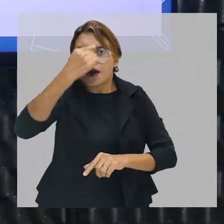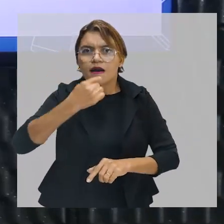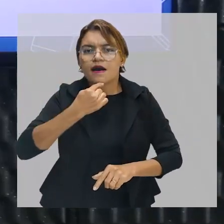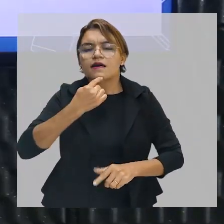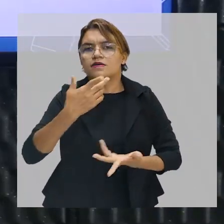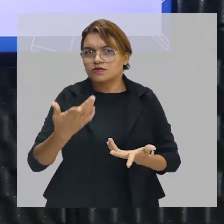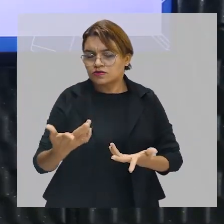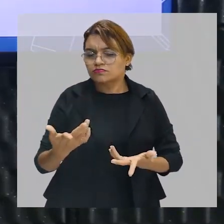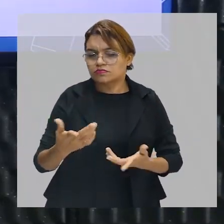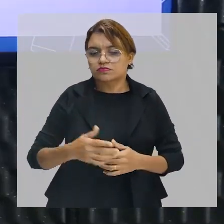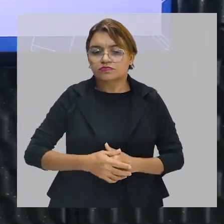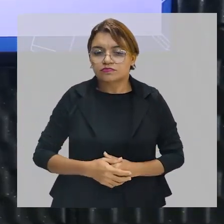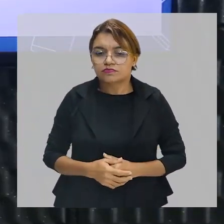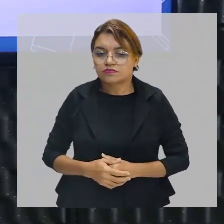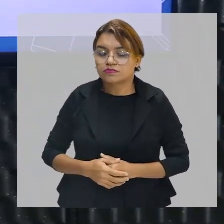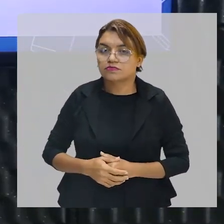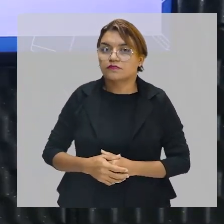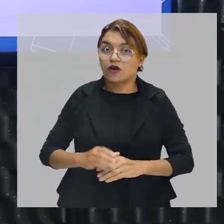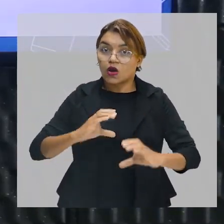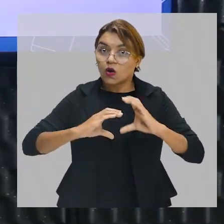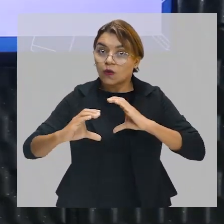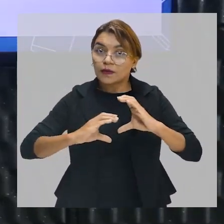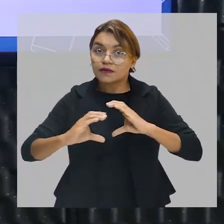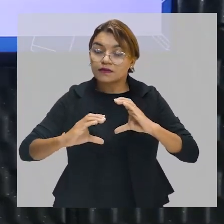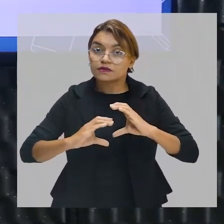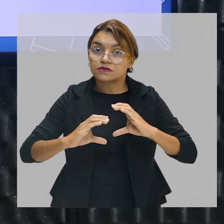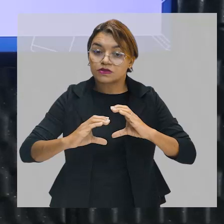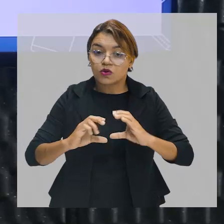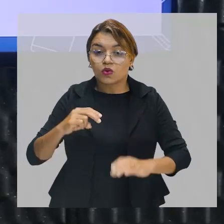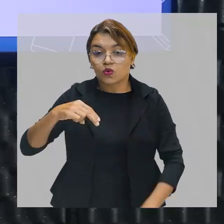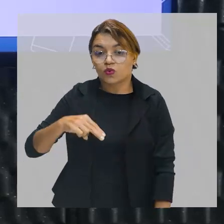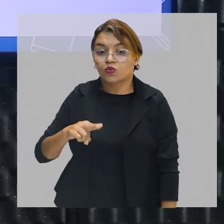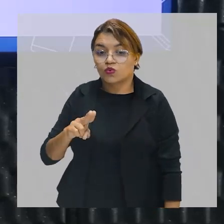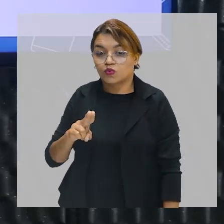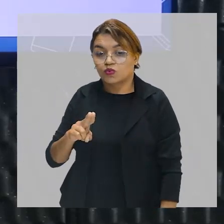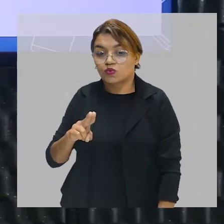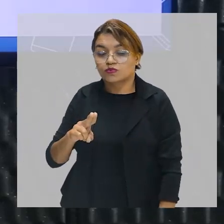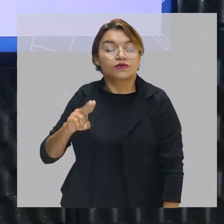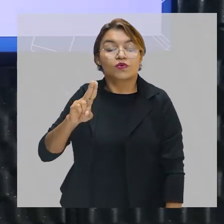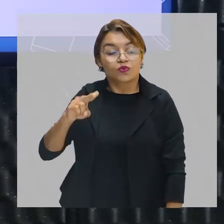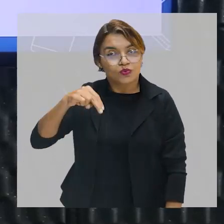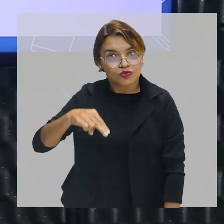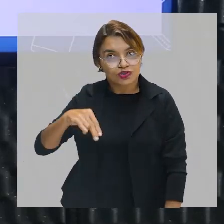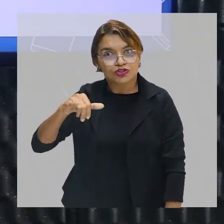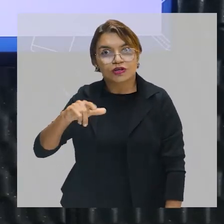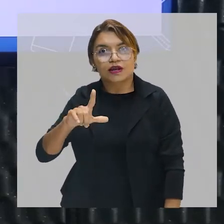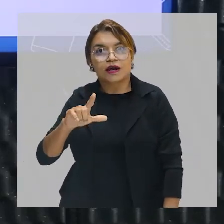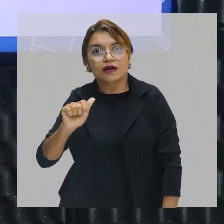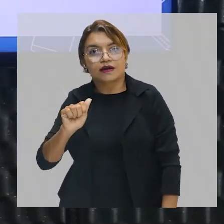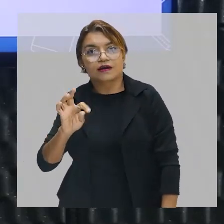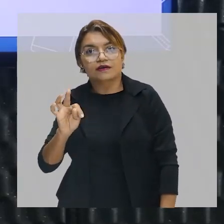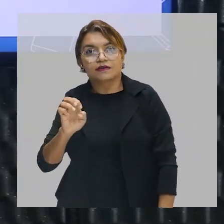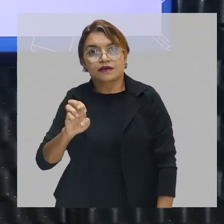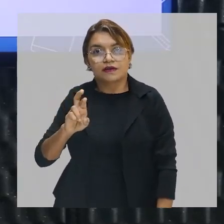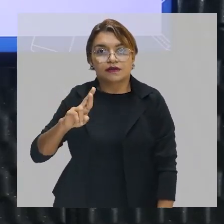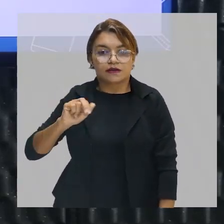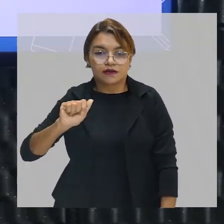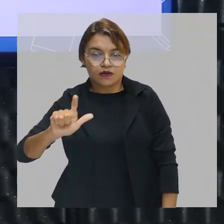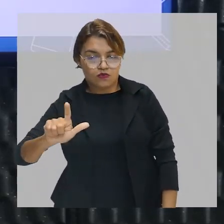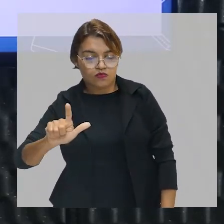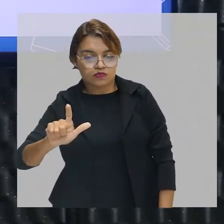Então, essa é a comunicação unilateral, né? Unicamente uma via ali passando